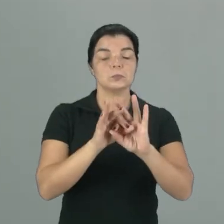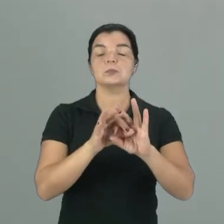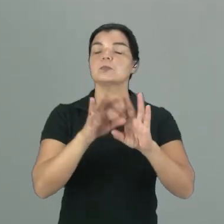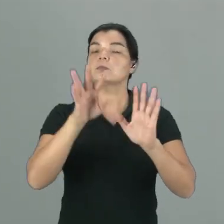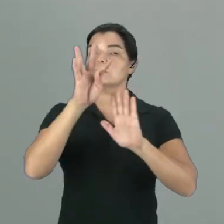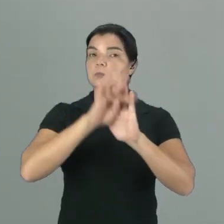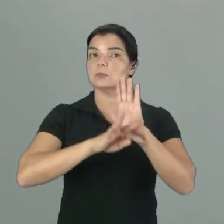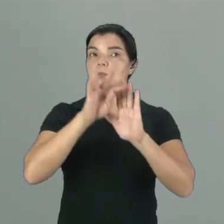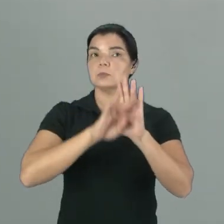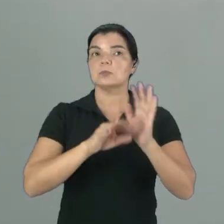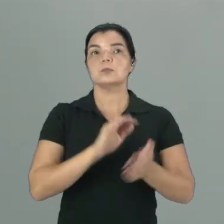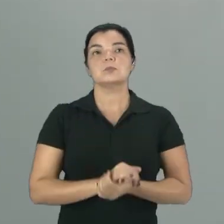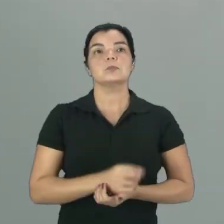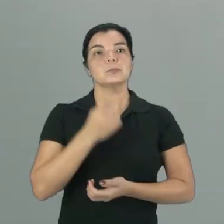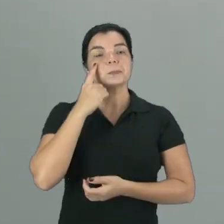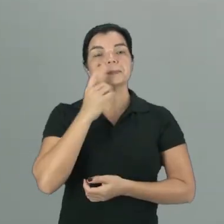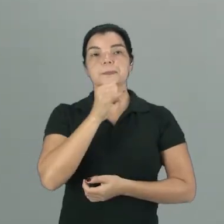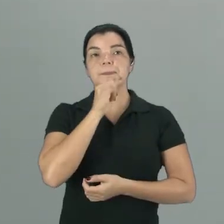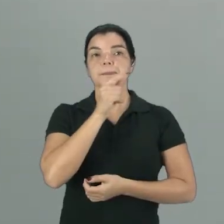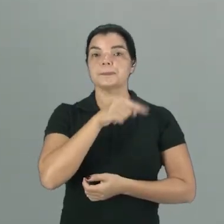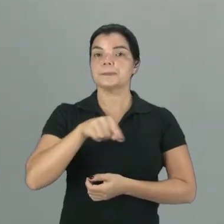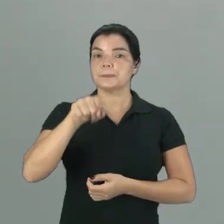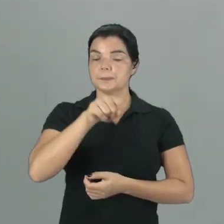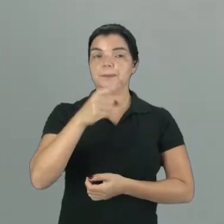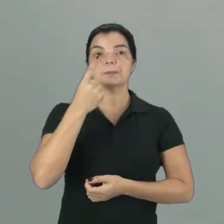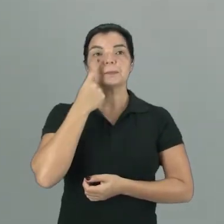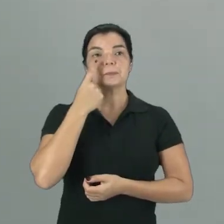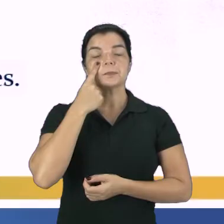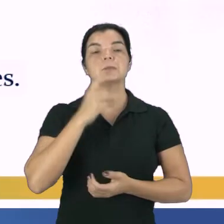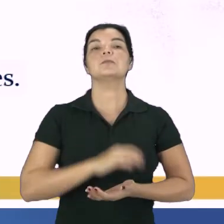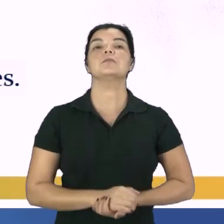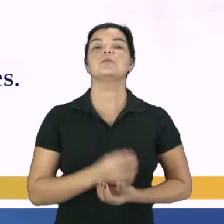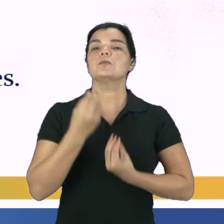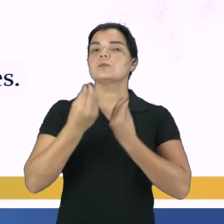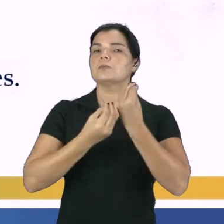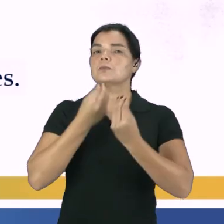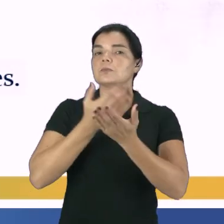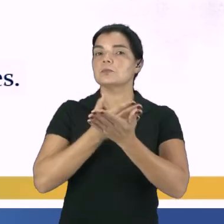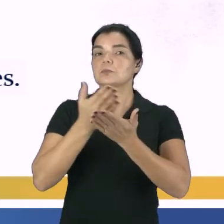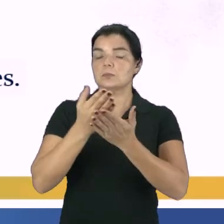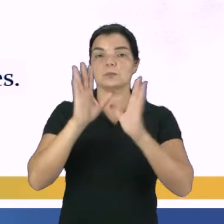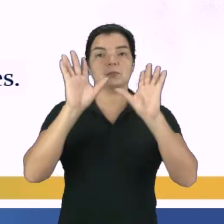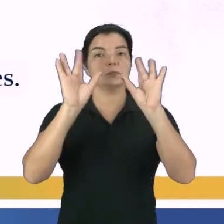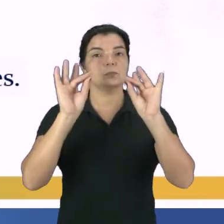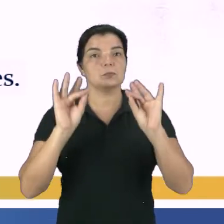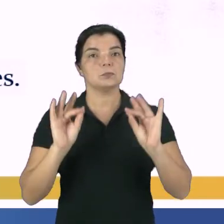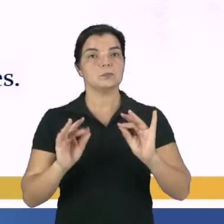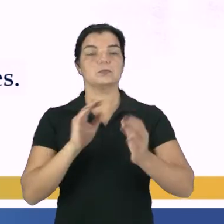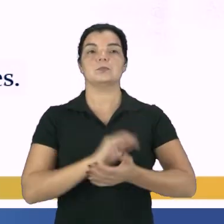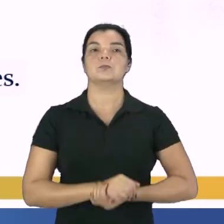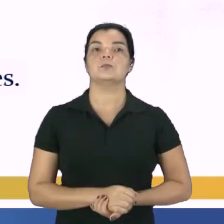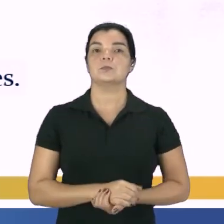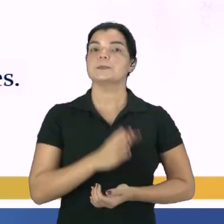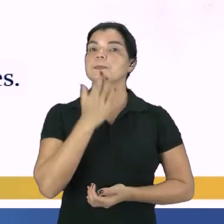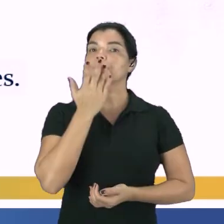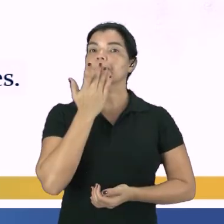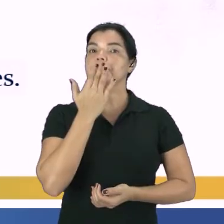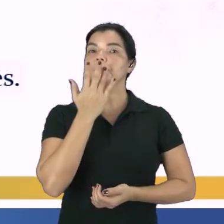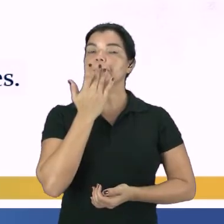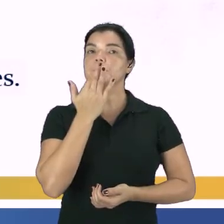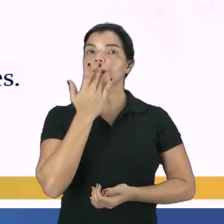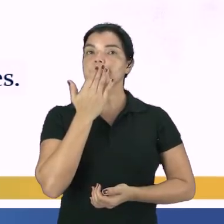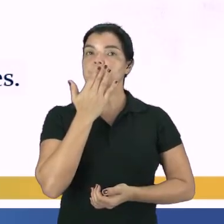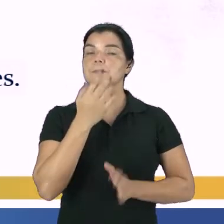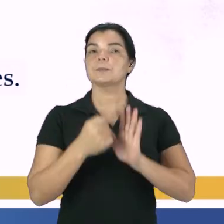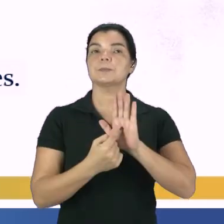texto, ok? Então eu coloquei um exemplo para vocês verem e observarem como começar a fazer essa descrição. Então a cor, né,